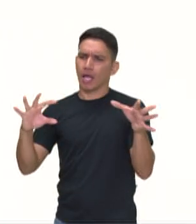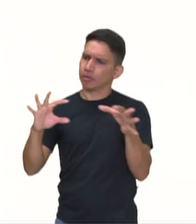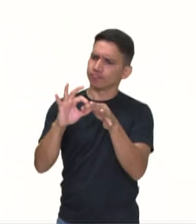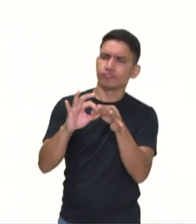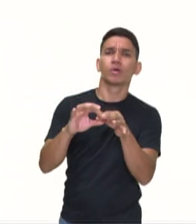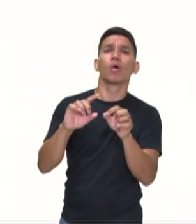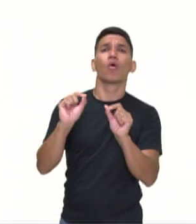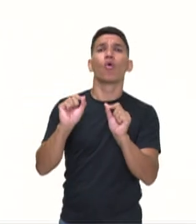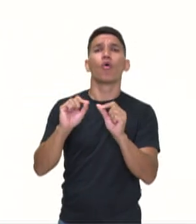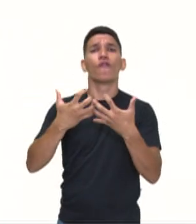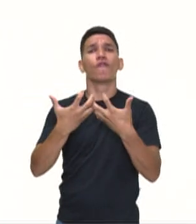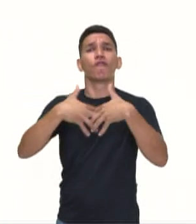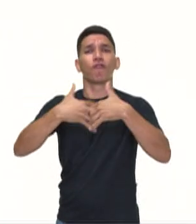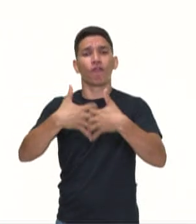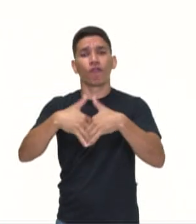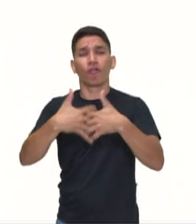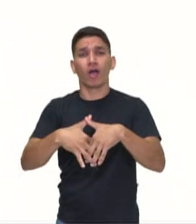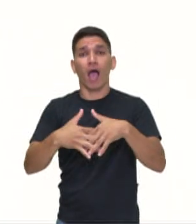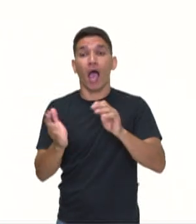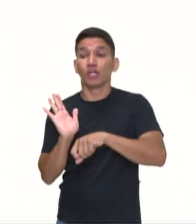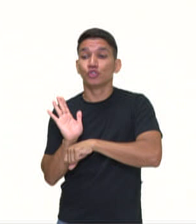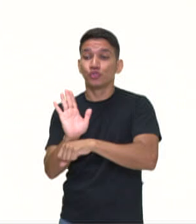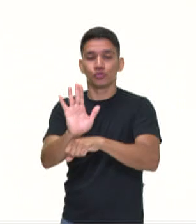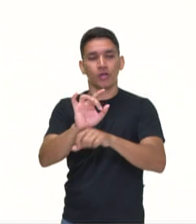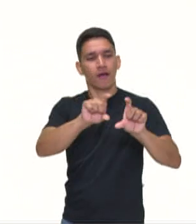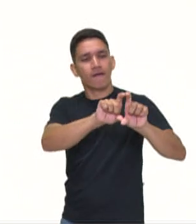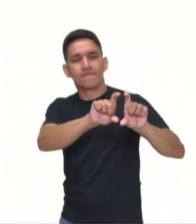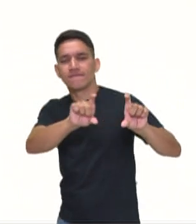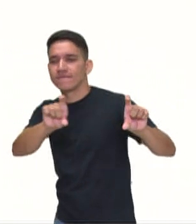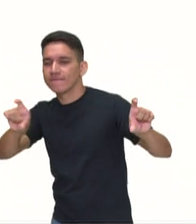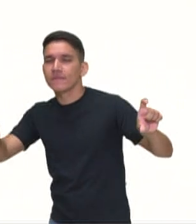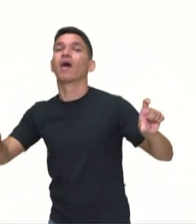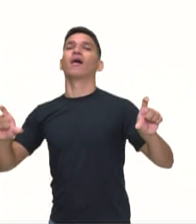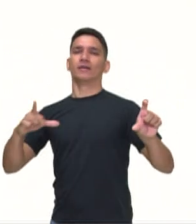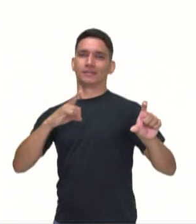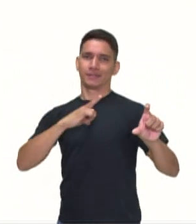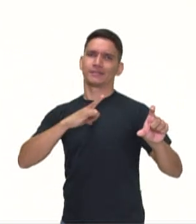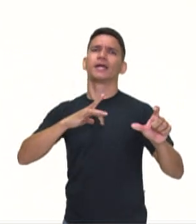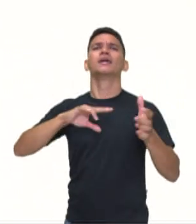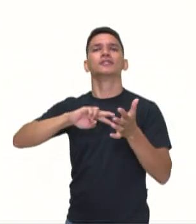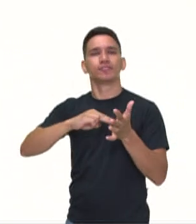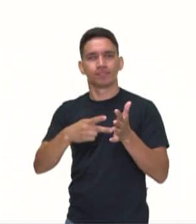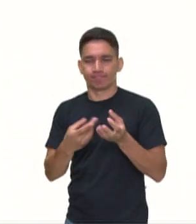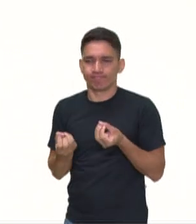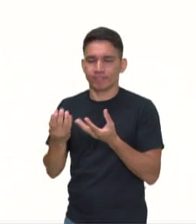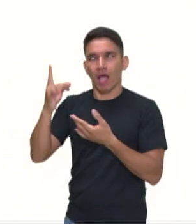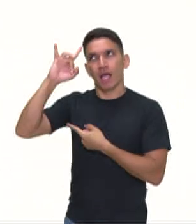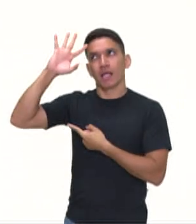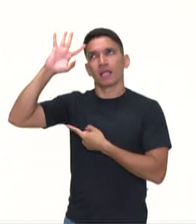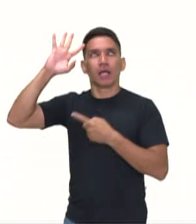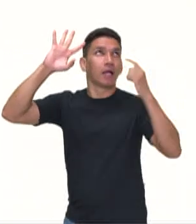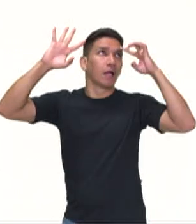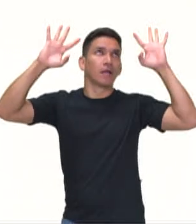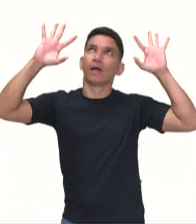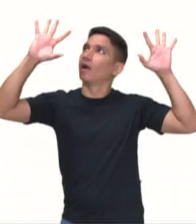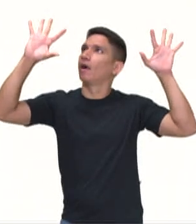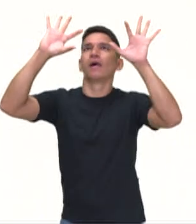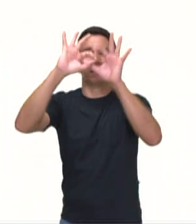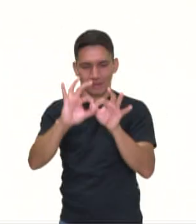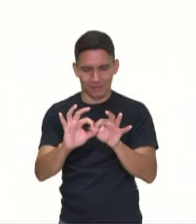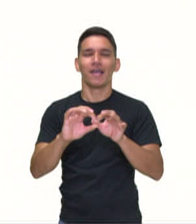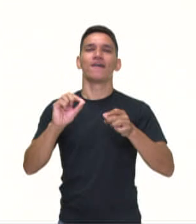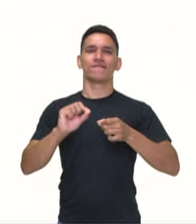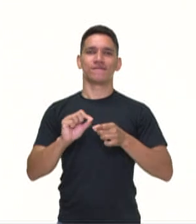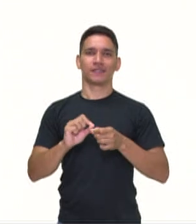que funcionam como conectivos nas frases. Assim, desempenham um papel de conectar ideias, unindo termos ou mesmo